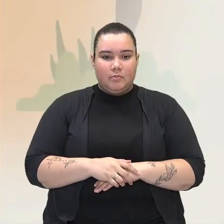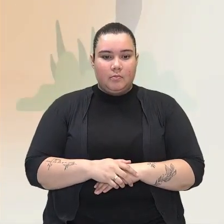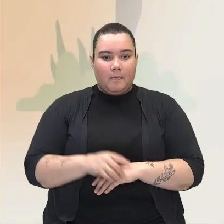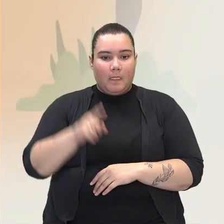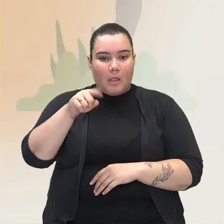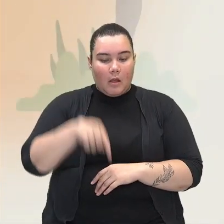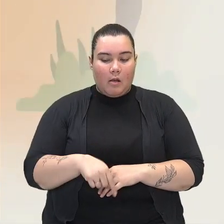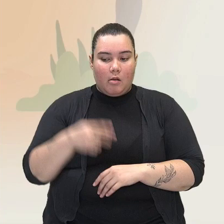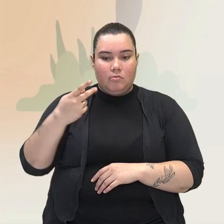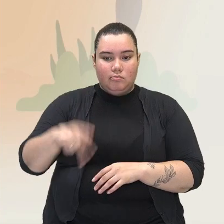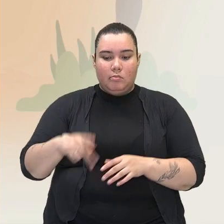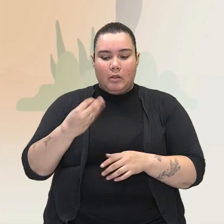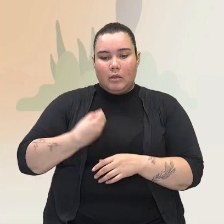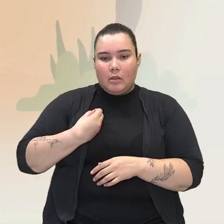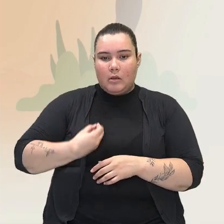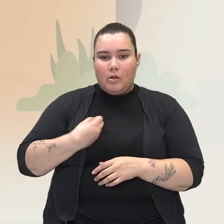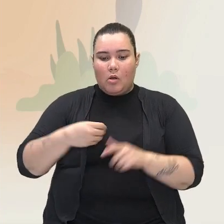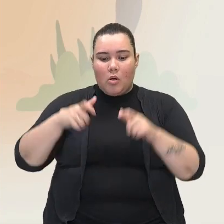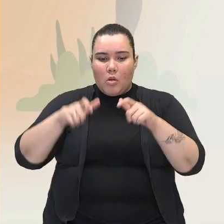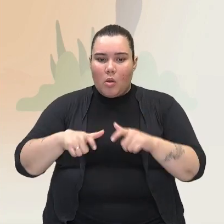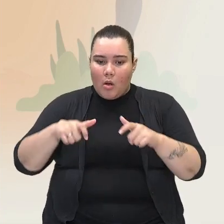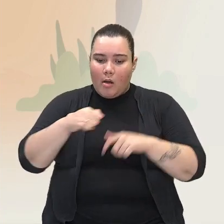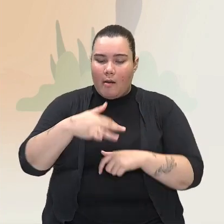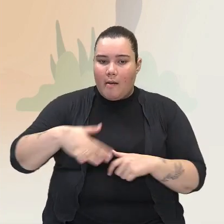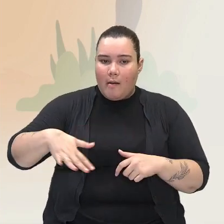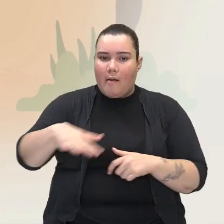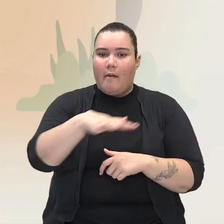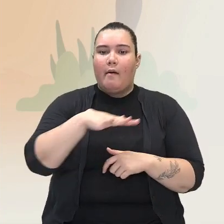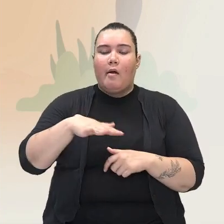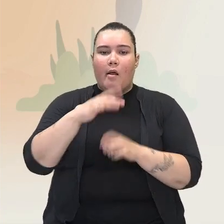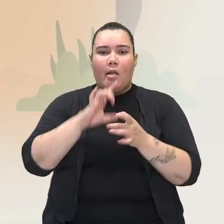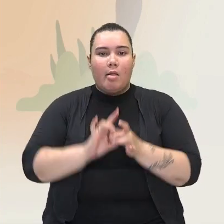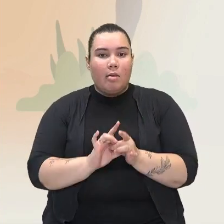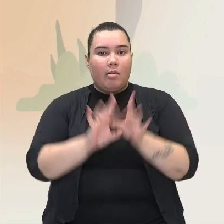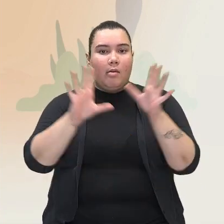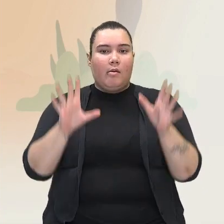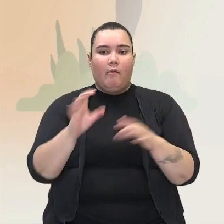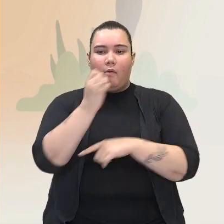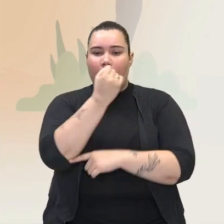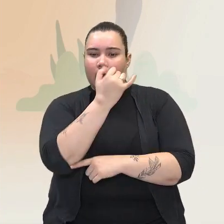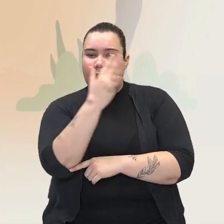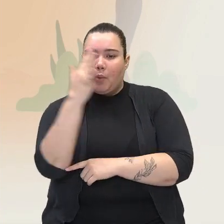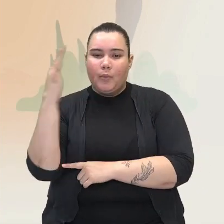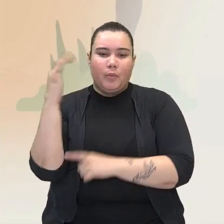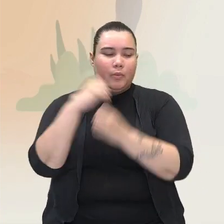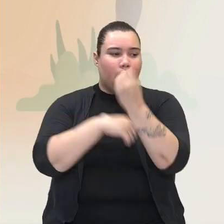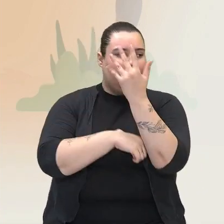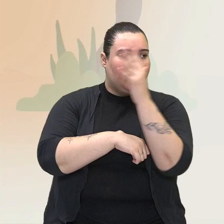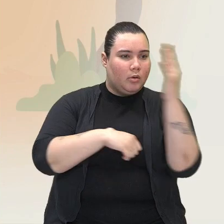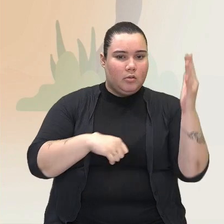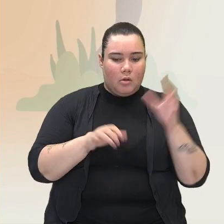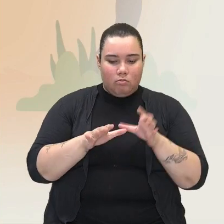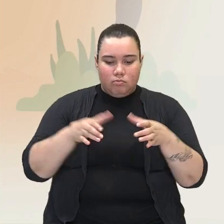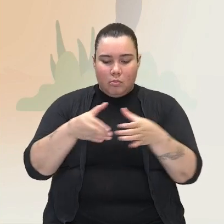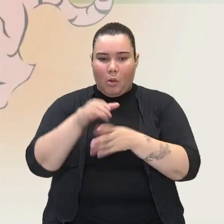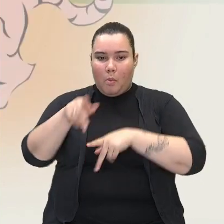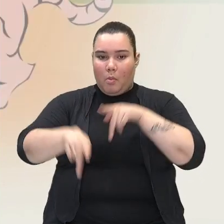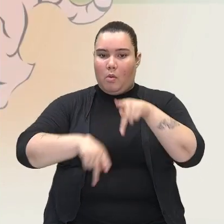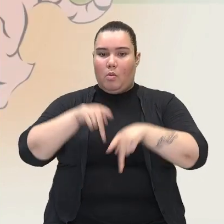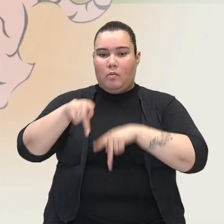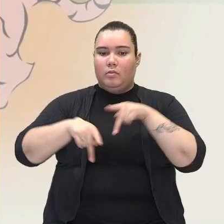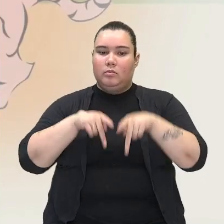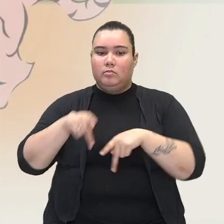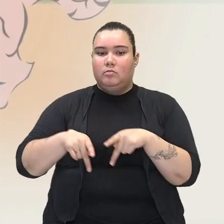do deserto, onde a terra esposa a luz, onde vive em campo aberto, a tribo dos homens nus. São